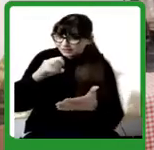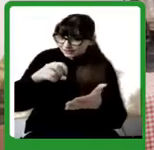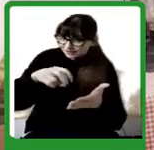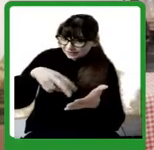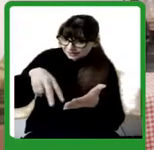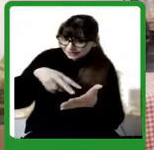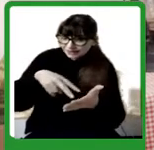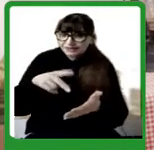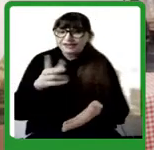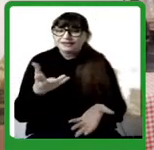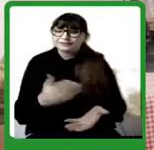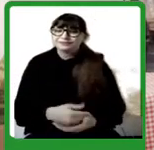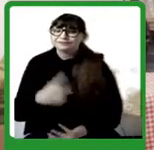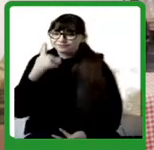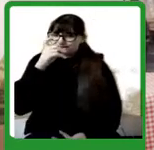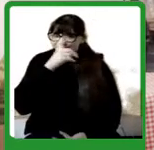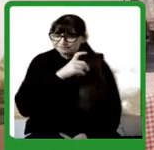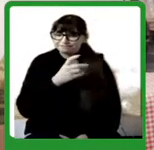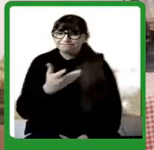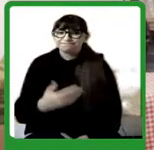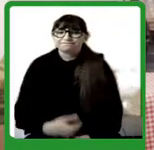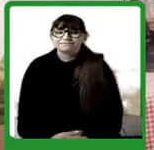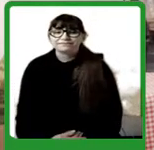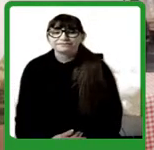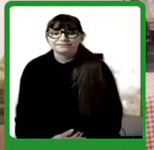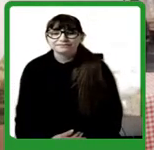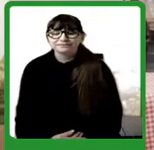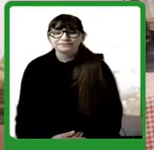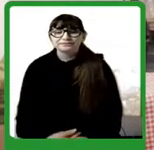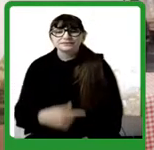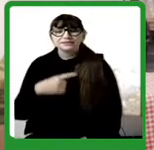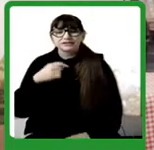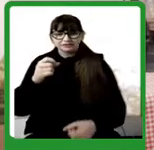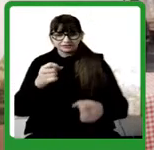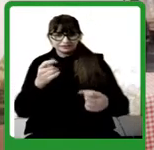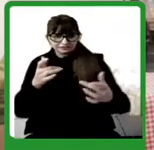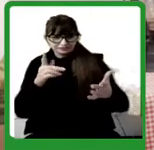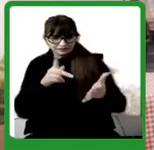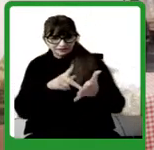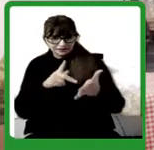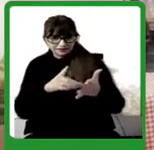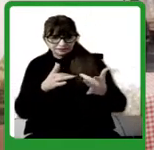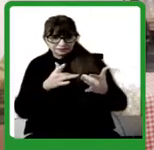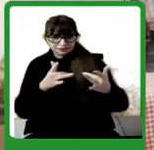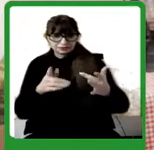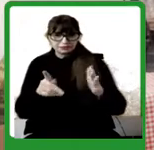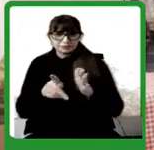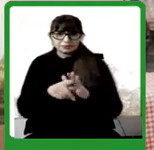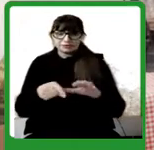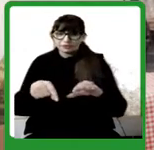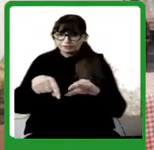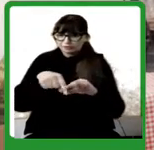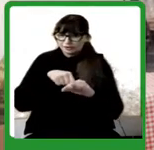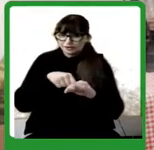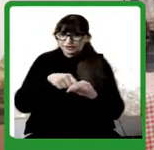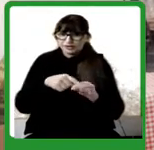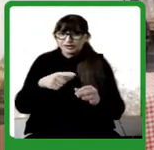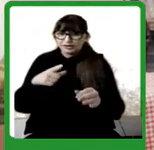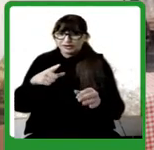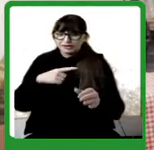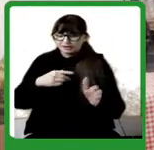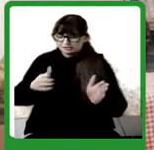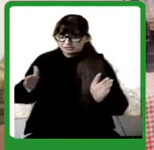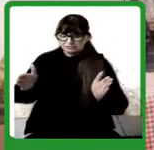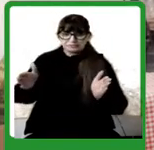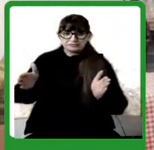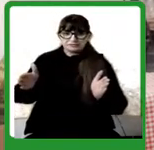Roberta, Badim, é verdade que você se apaixonou pela tua namorada por causa do pé dela? Caco de amor, porque a bicha tem um pé 40.